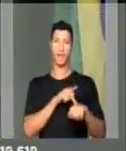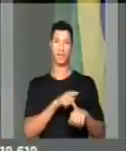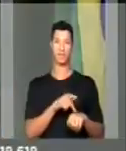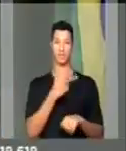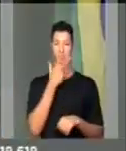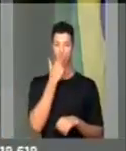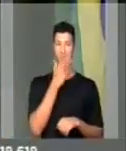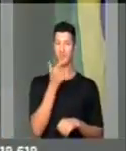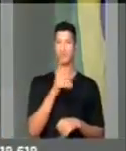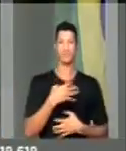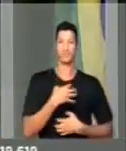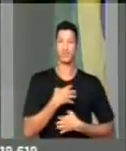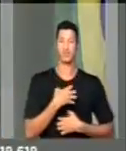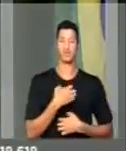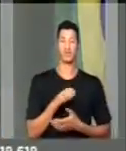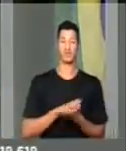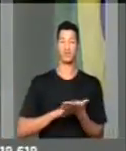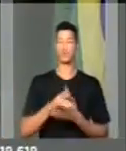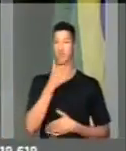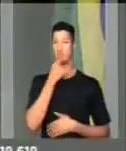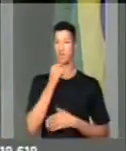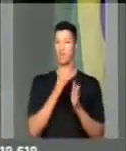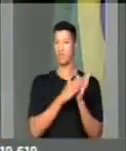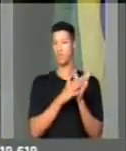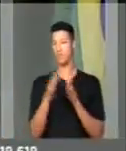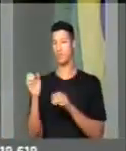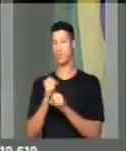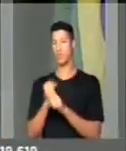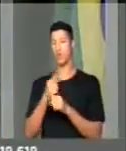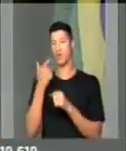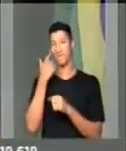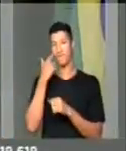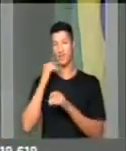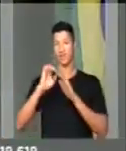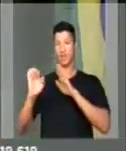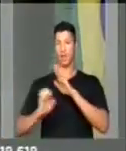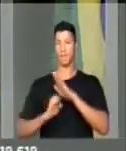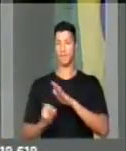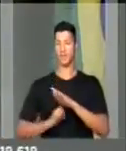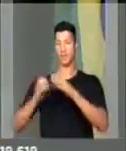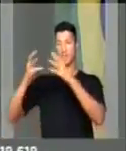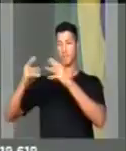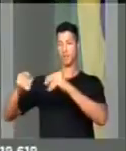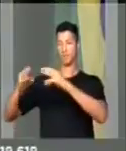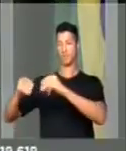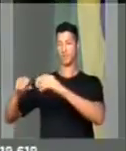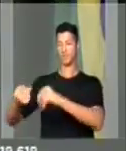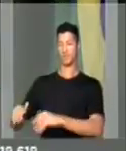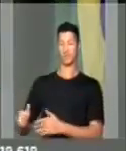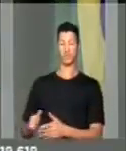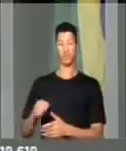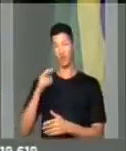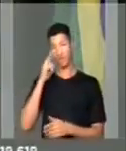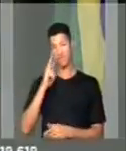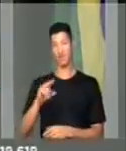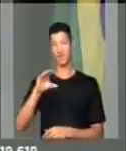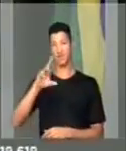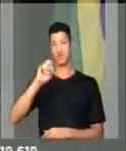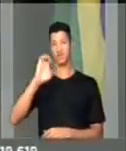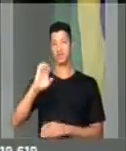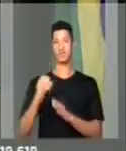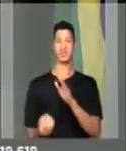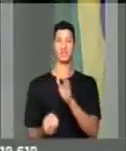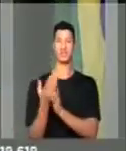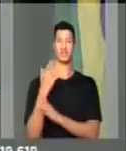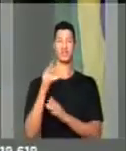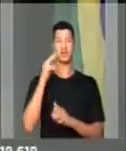Um homem insensível, um homem que passou todo o ano vendo as empresas ir água abaixo, vendo a crise se